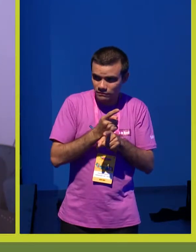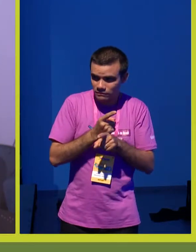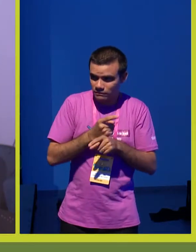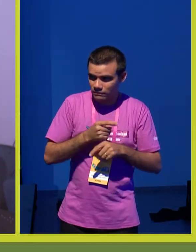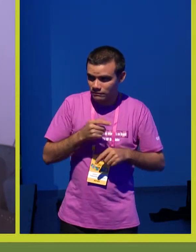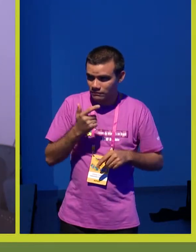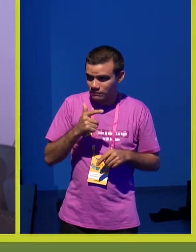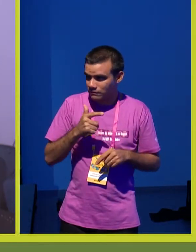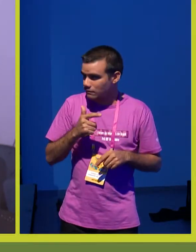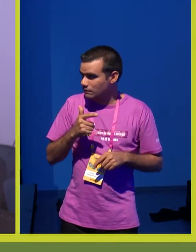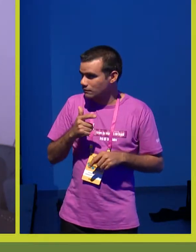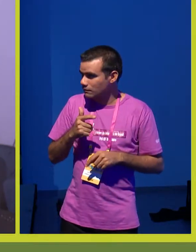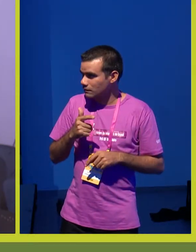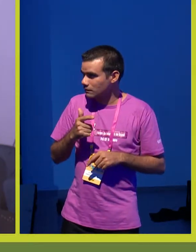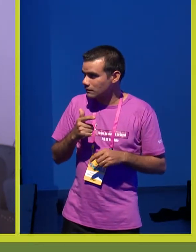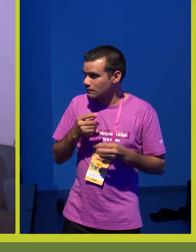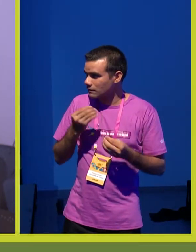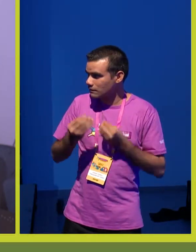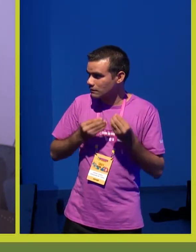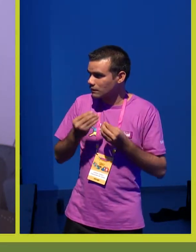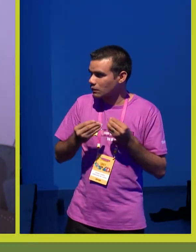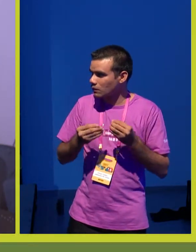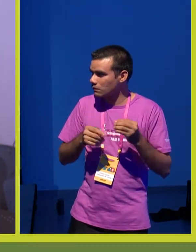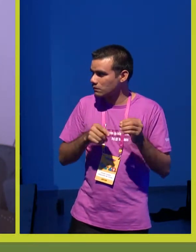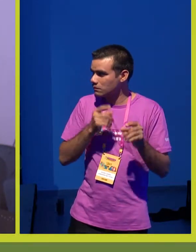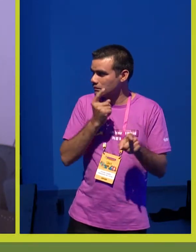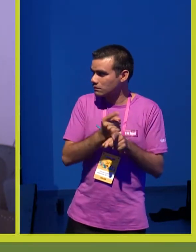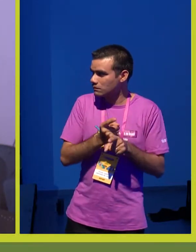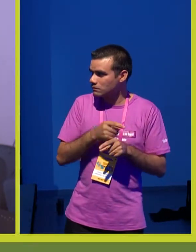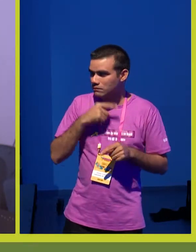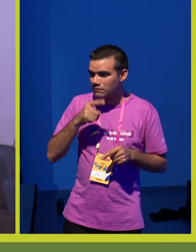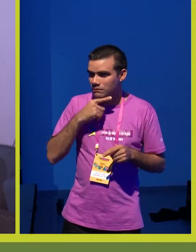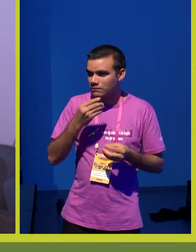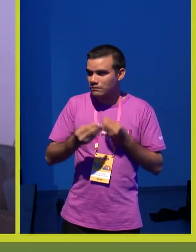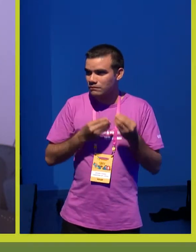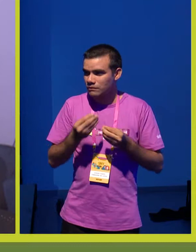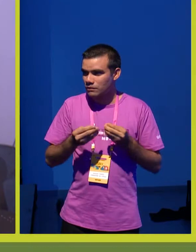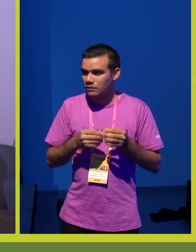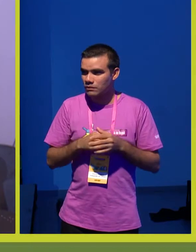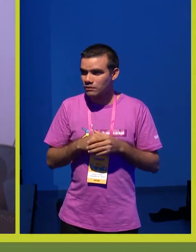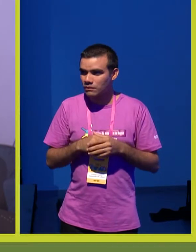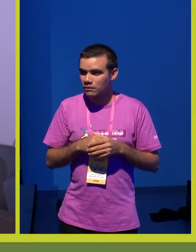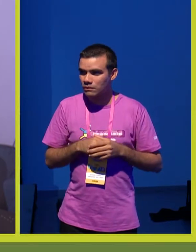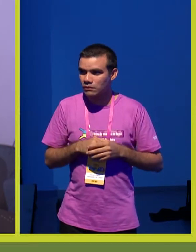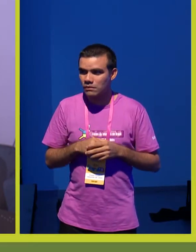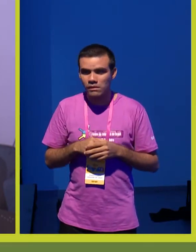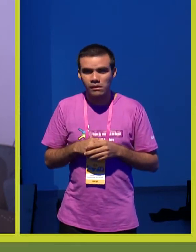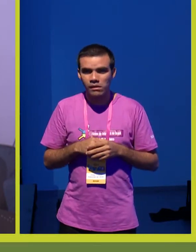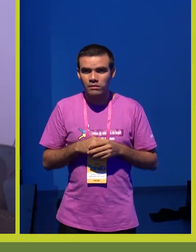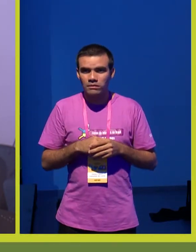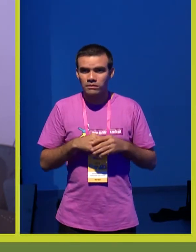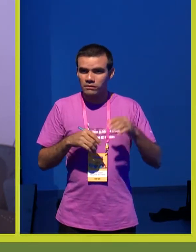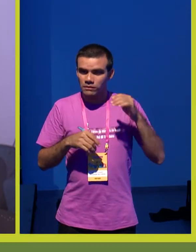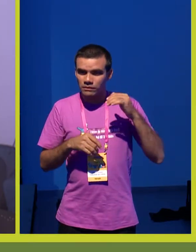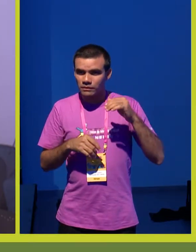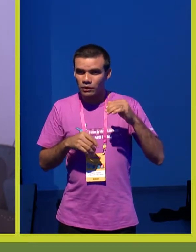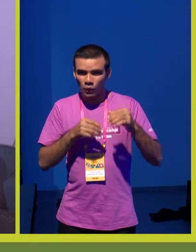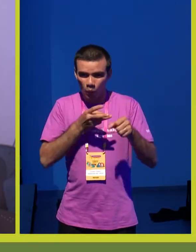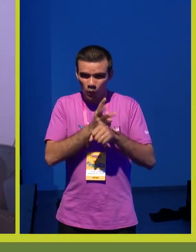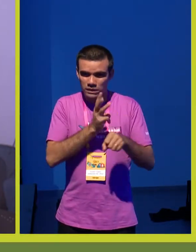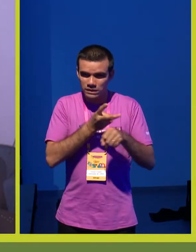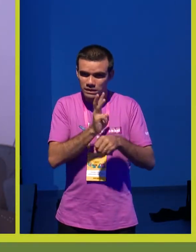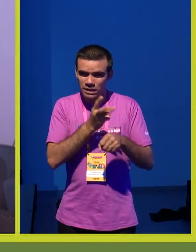uma pergunta a outra é a interceptação do do whatsapp